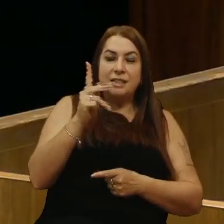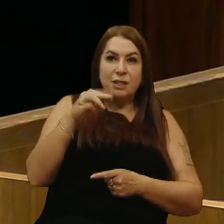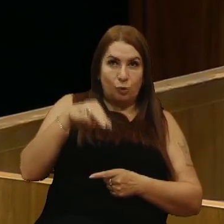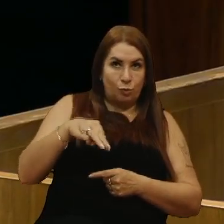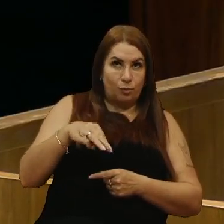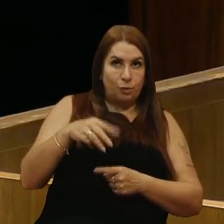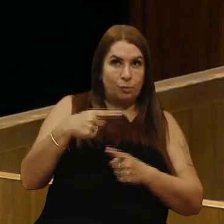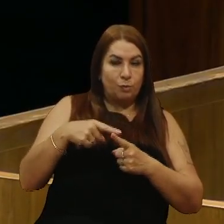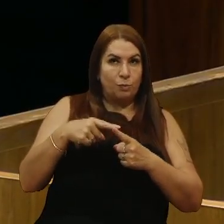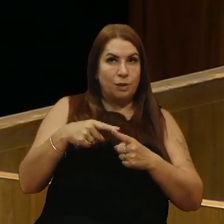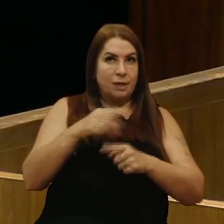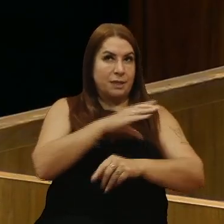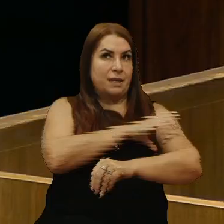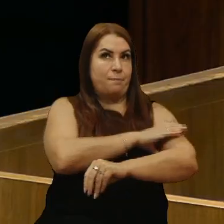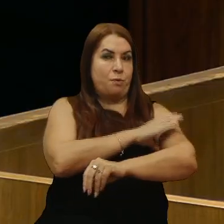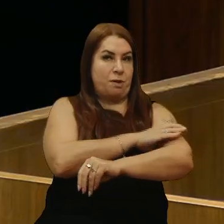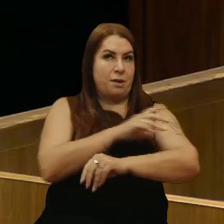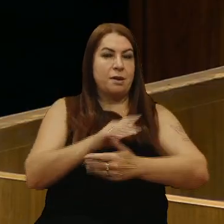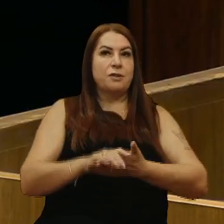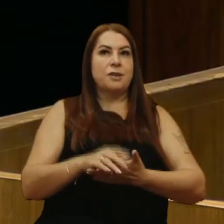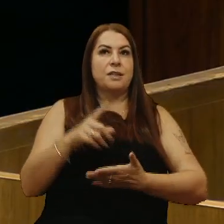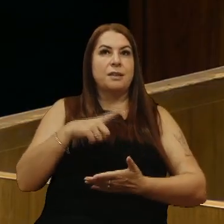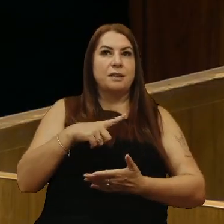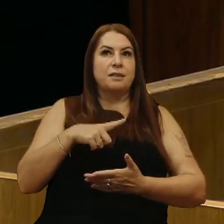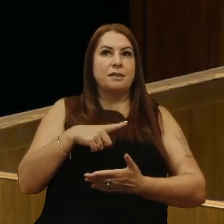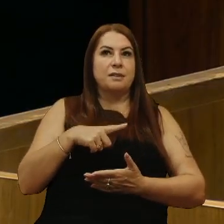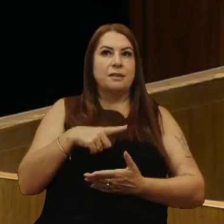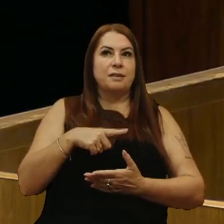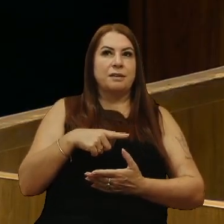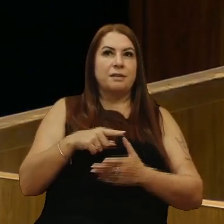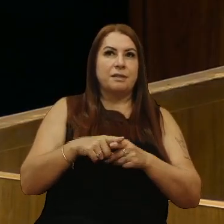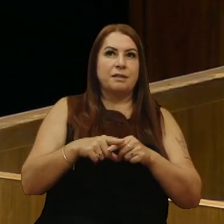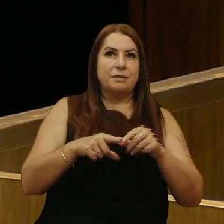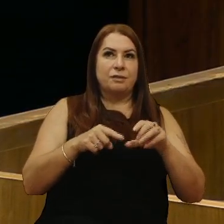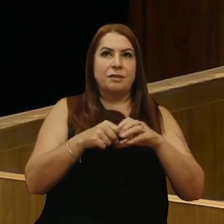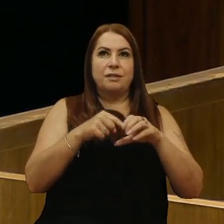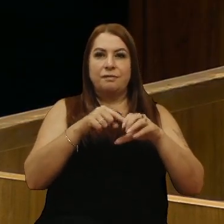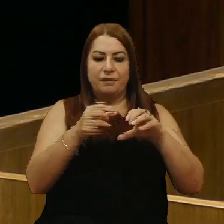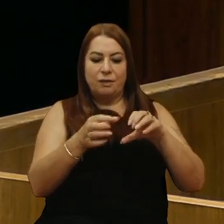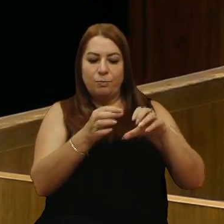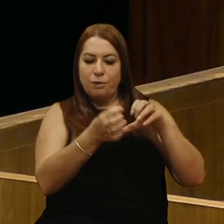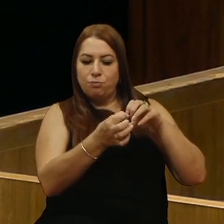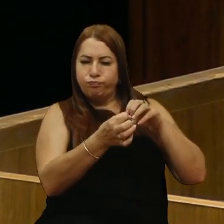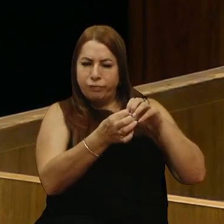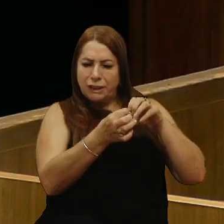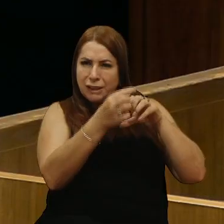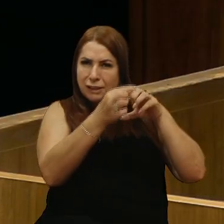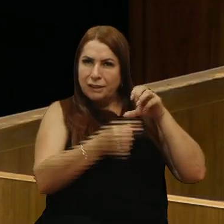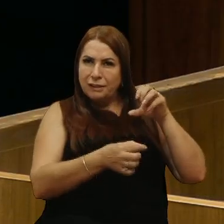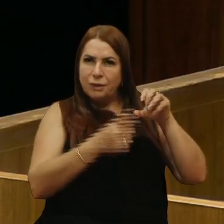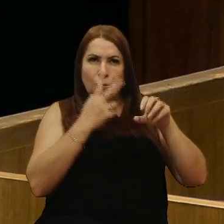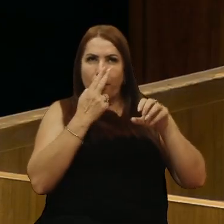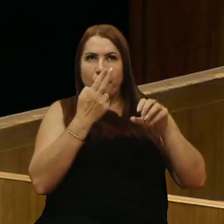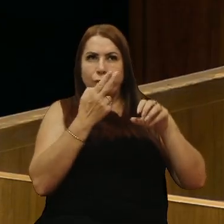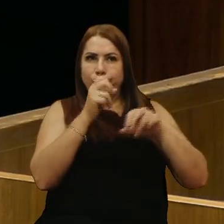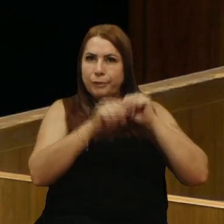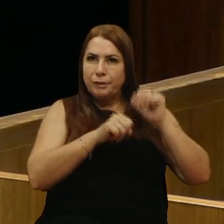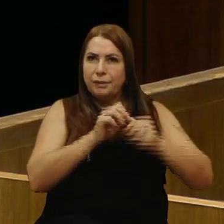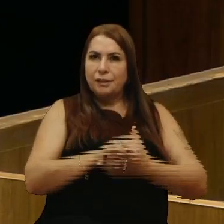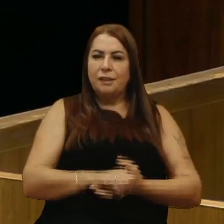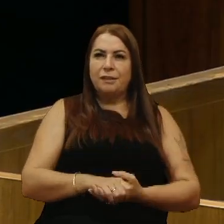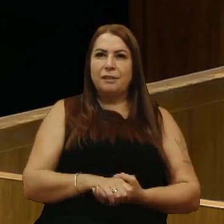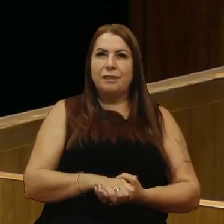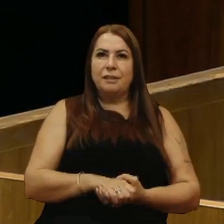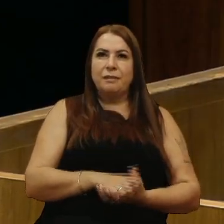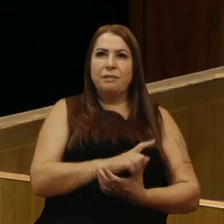essas caminhonetes, elas têm um pneu largo, mas o step é um pneu de bicicleta. E